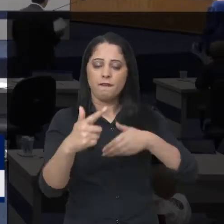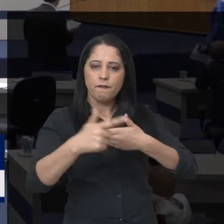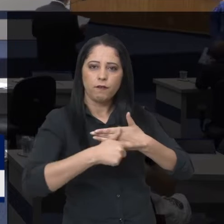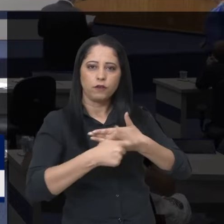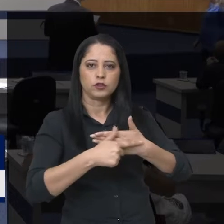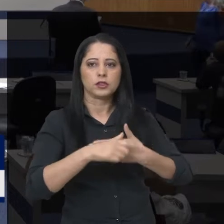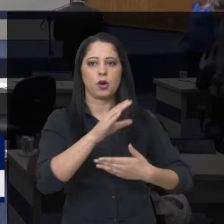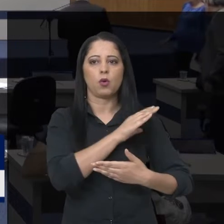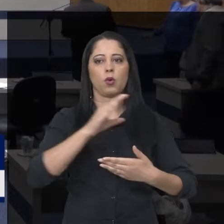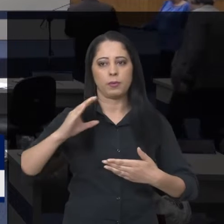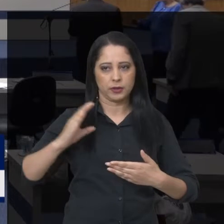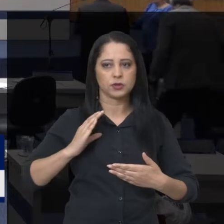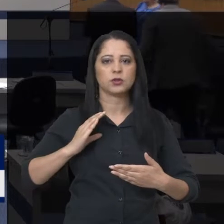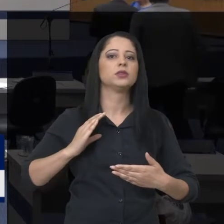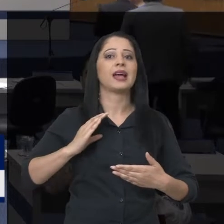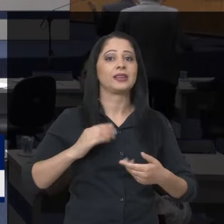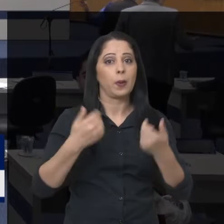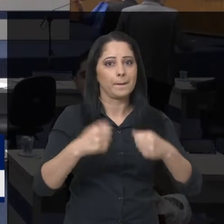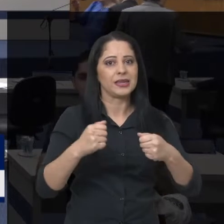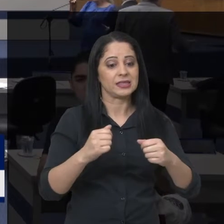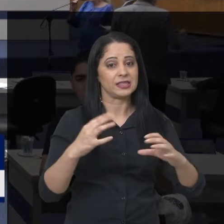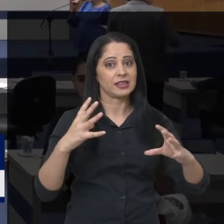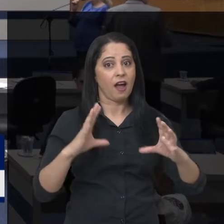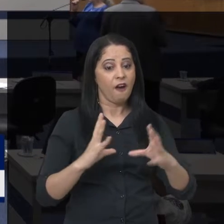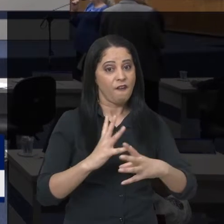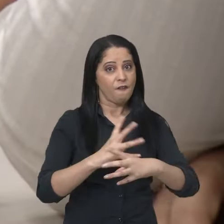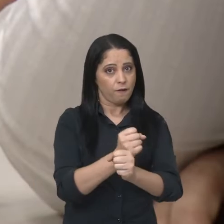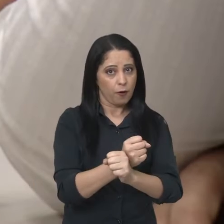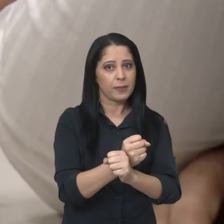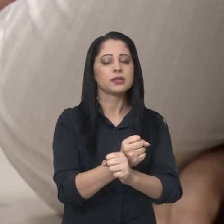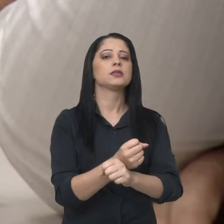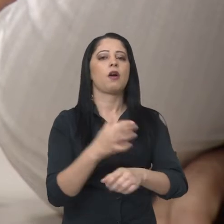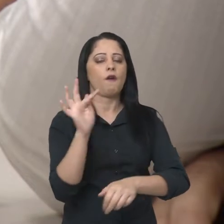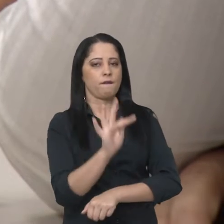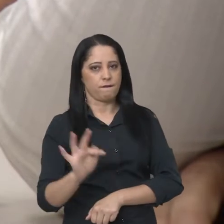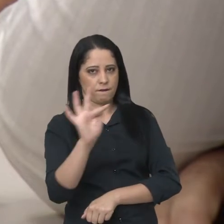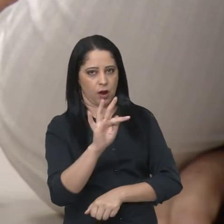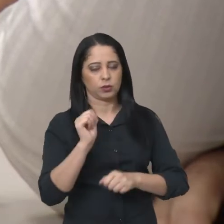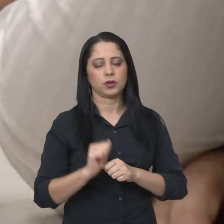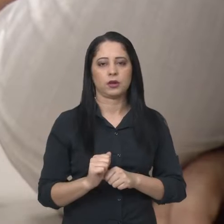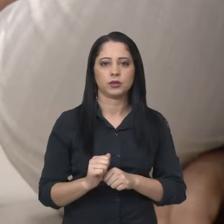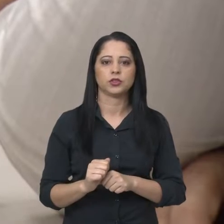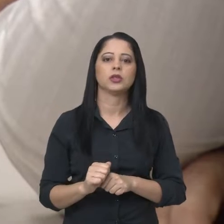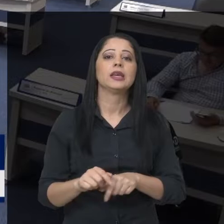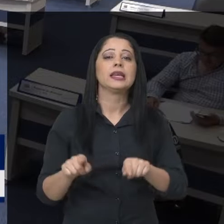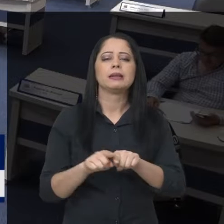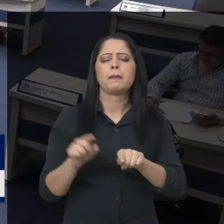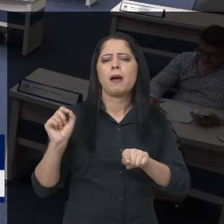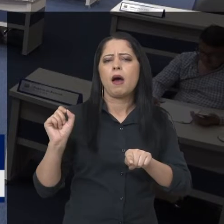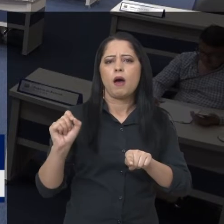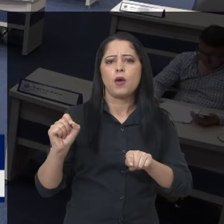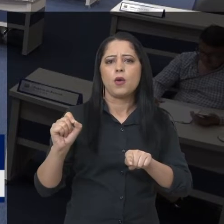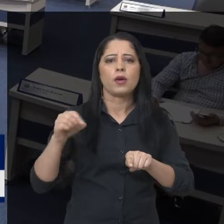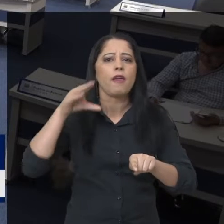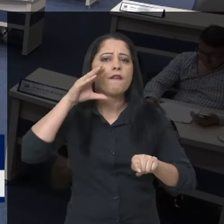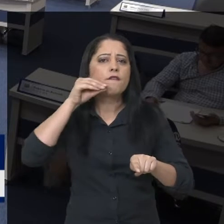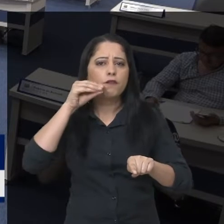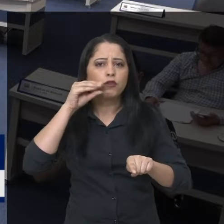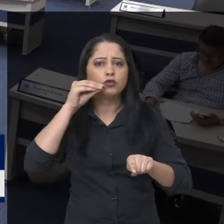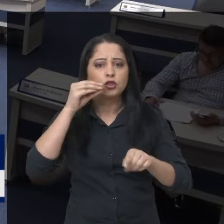direção ou assessoramento sem comprovação de ensino superior concluído o texto ainda acrescenta uma regra transitória para permitir que